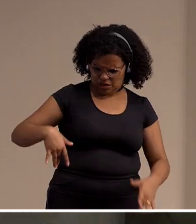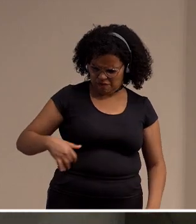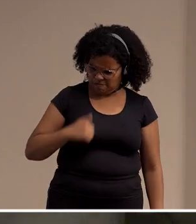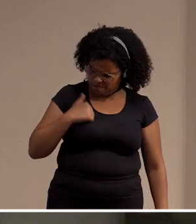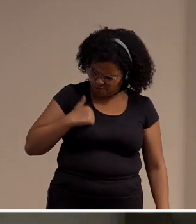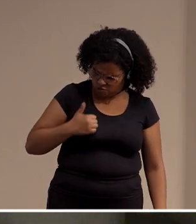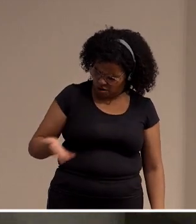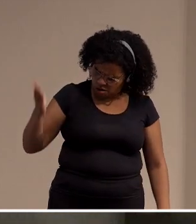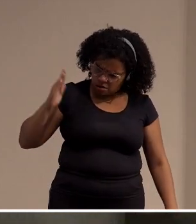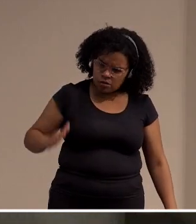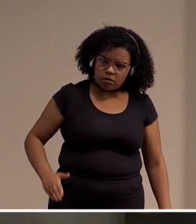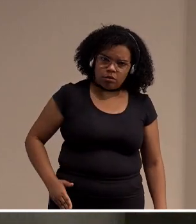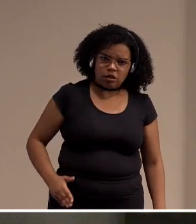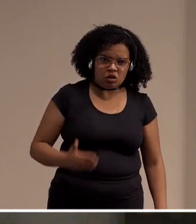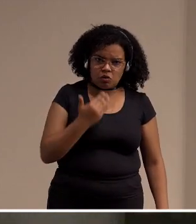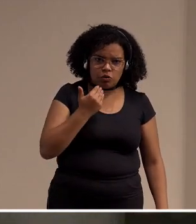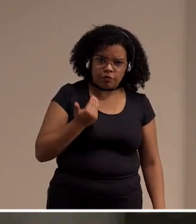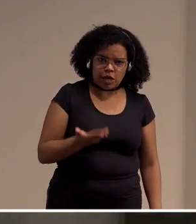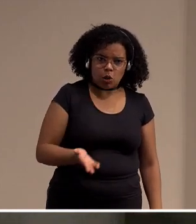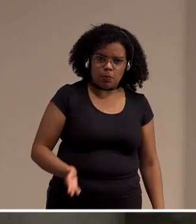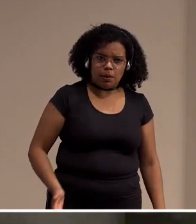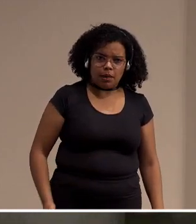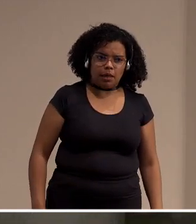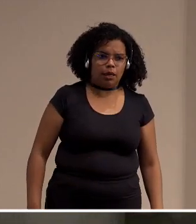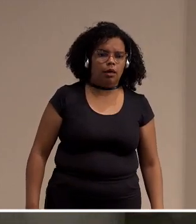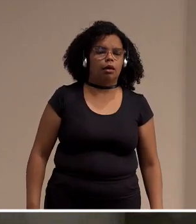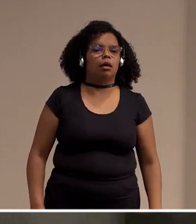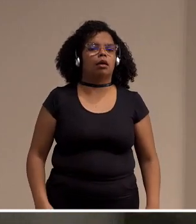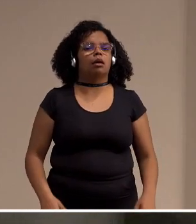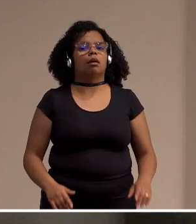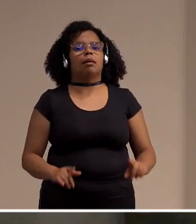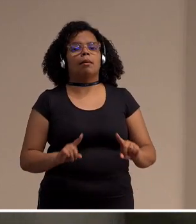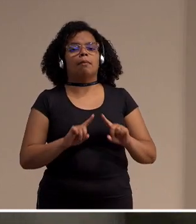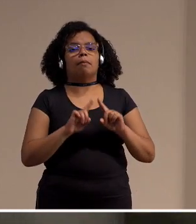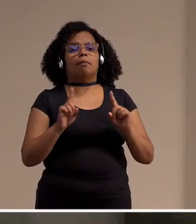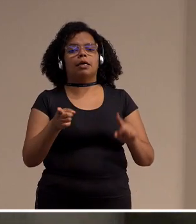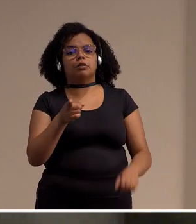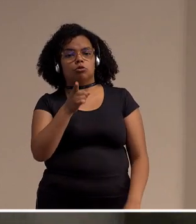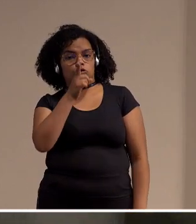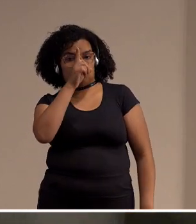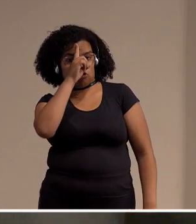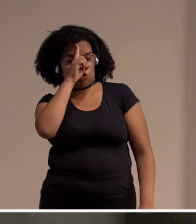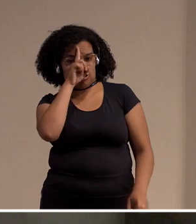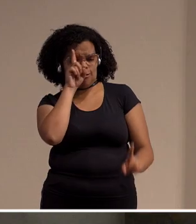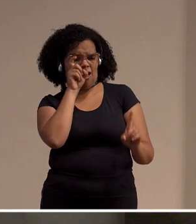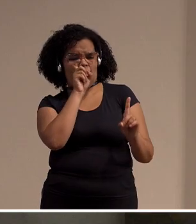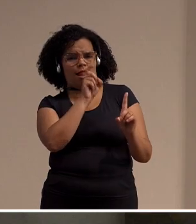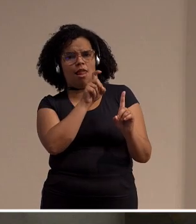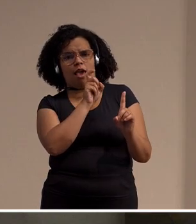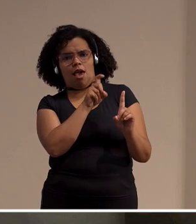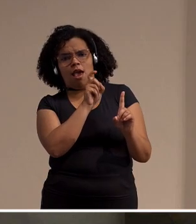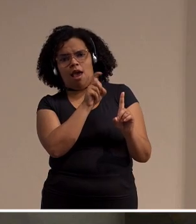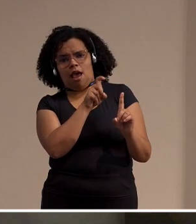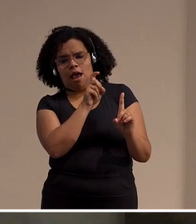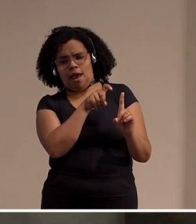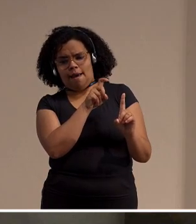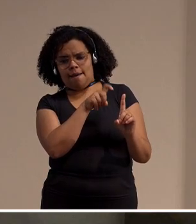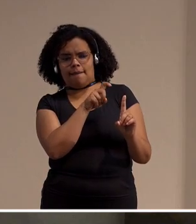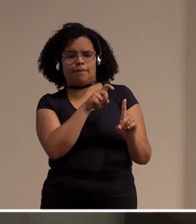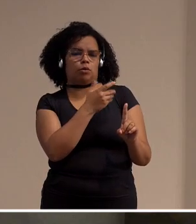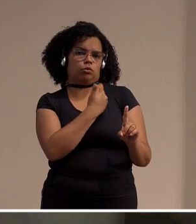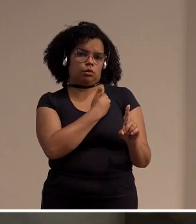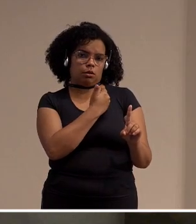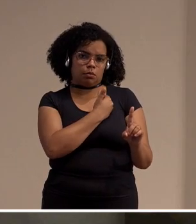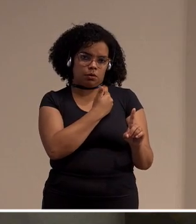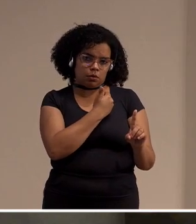a mãe, que ele não vai comer aquele negócio, joga fora e tal. Mas um dia que ele está sofrendo um bullying terrível dos colegas, que são horríveis,